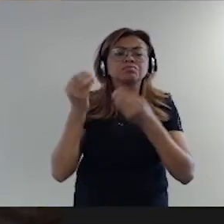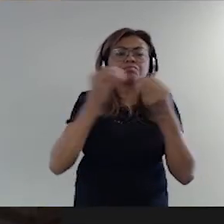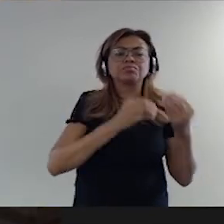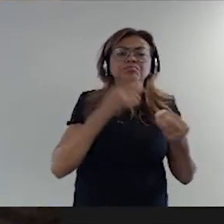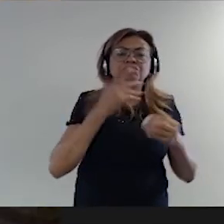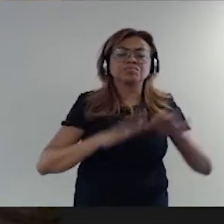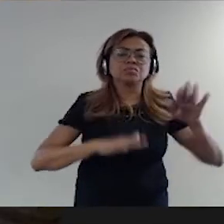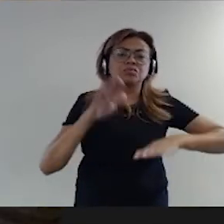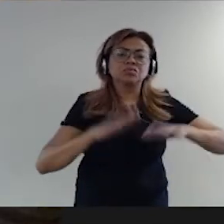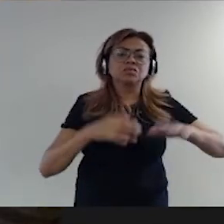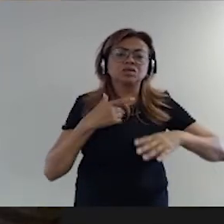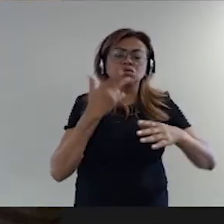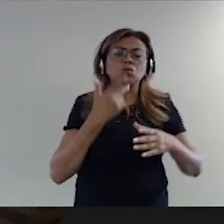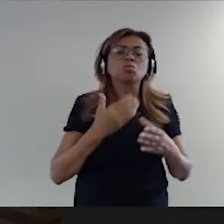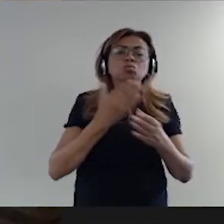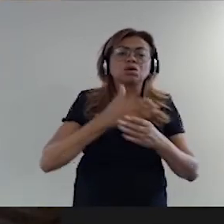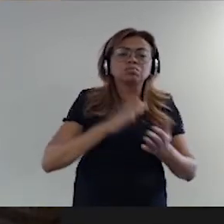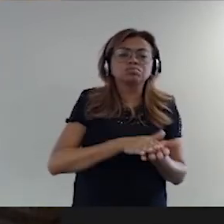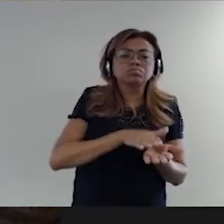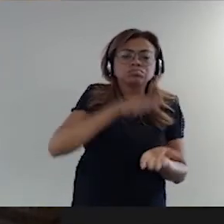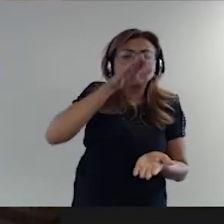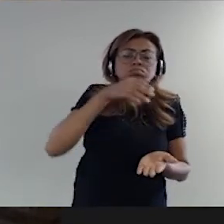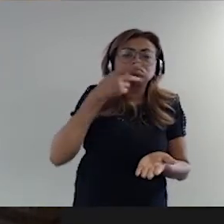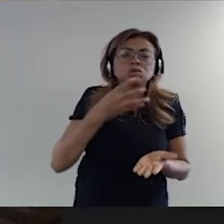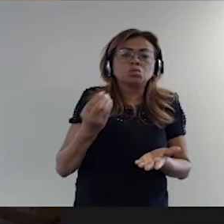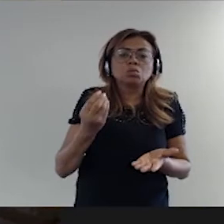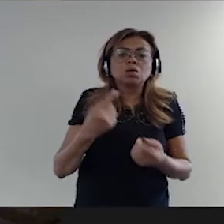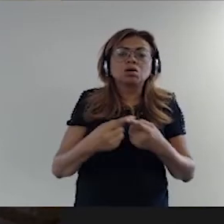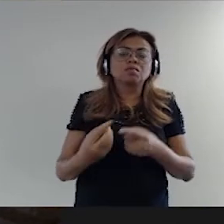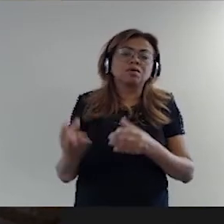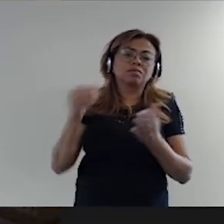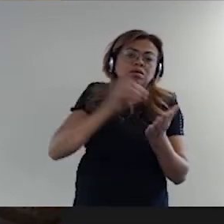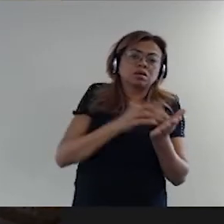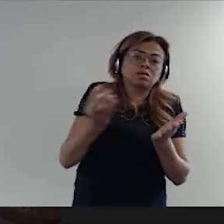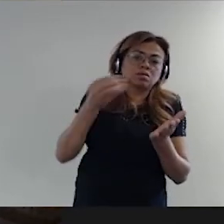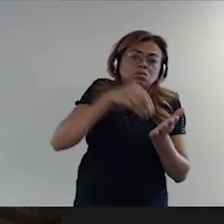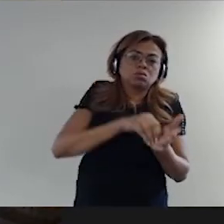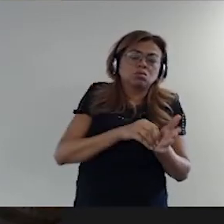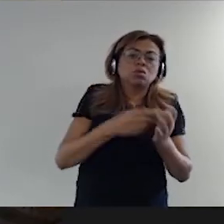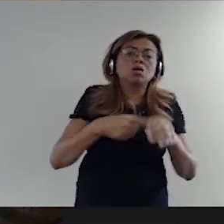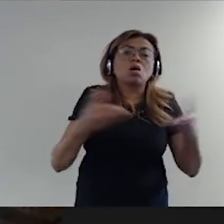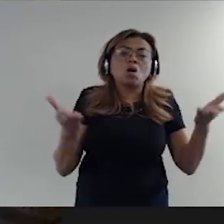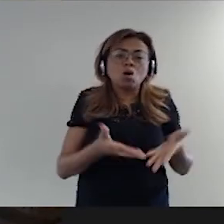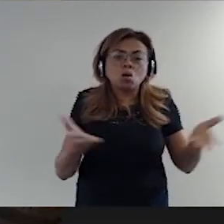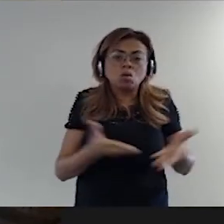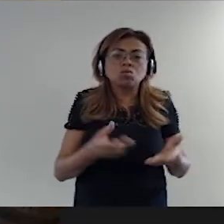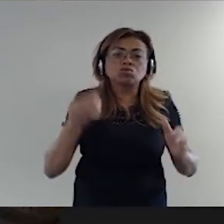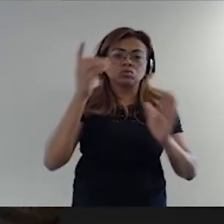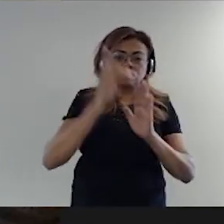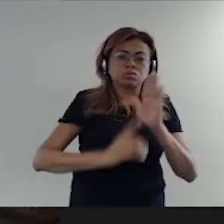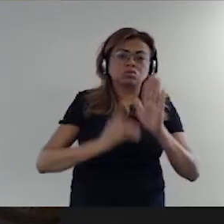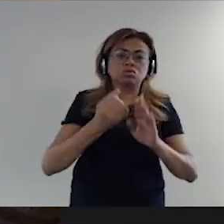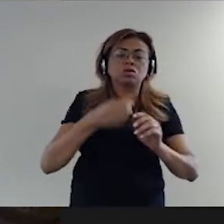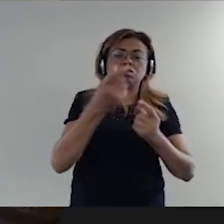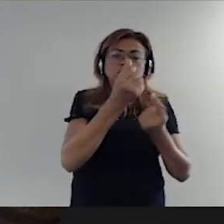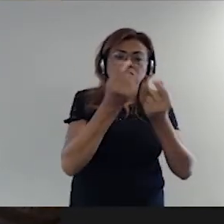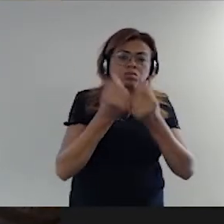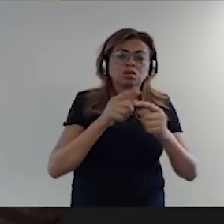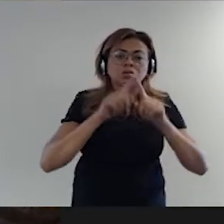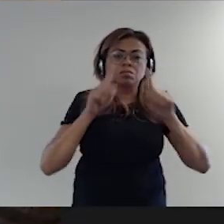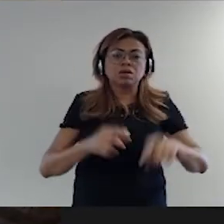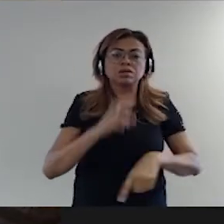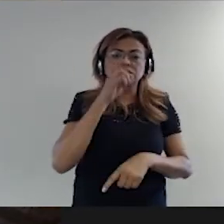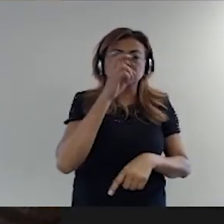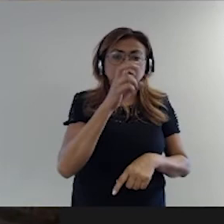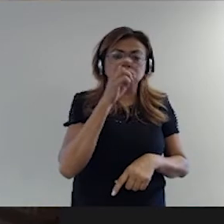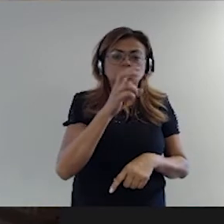atual contencioso tributário, por conta de incluir, na atual legislação tributária, mais